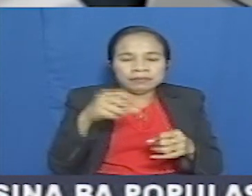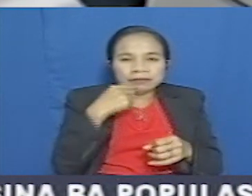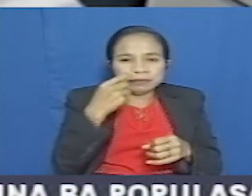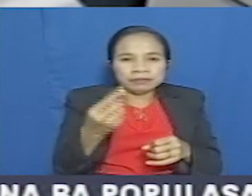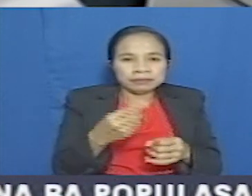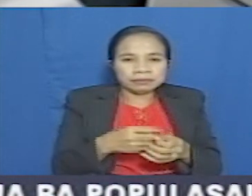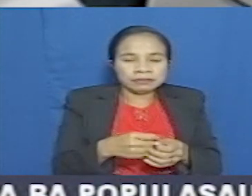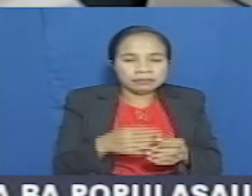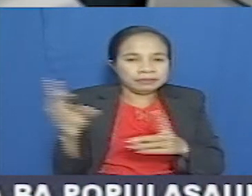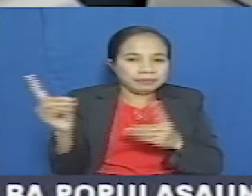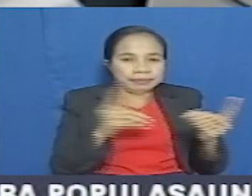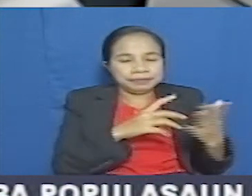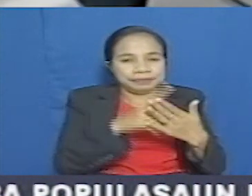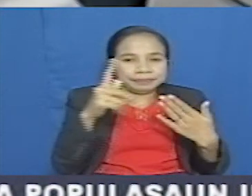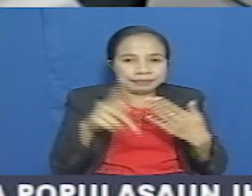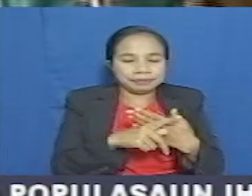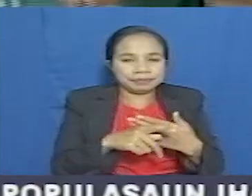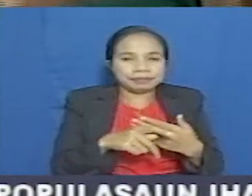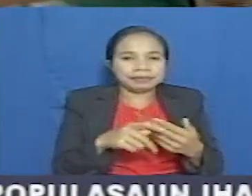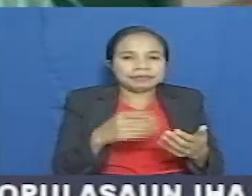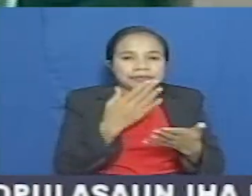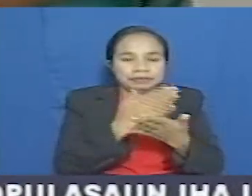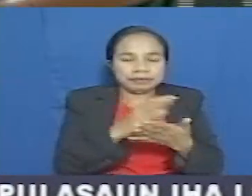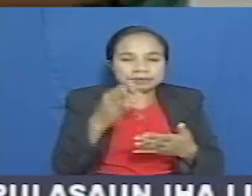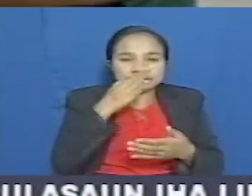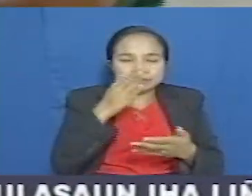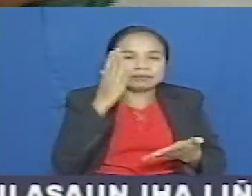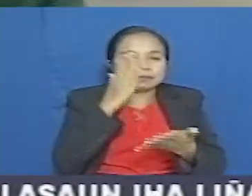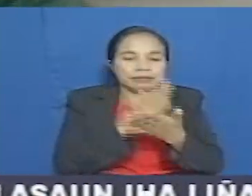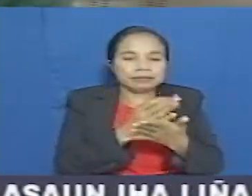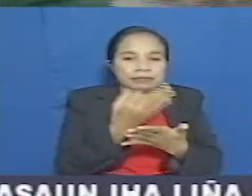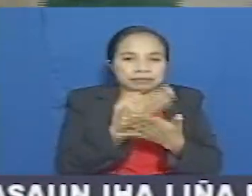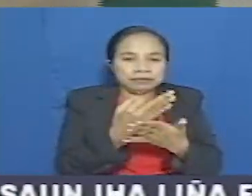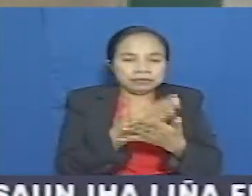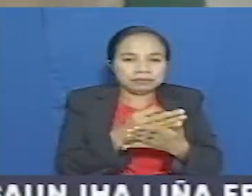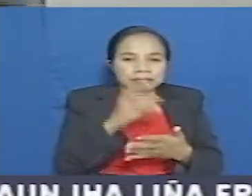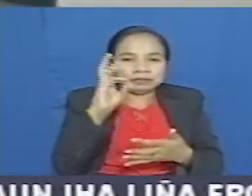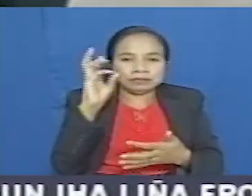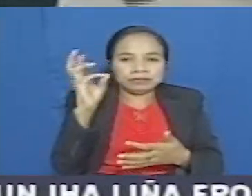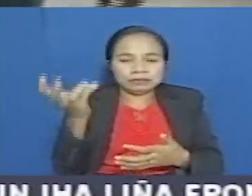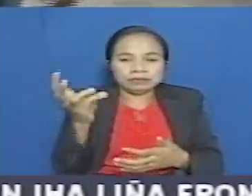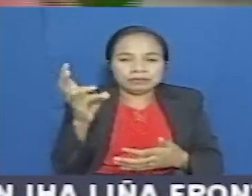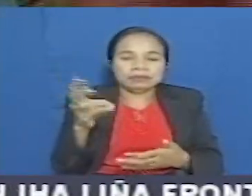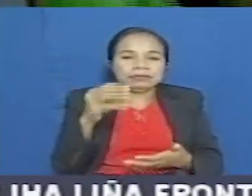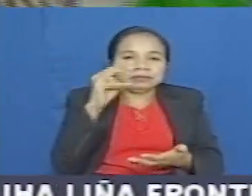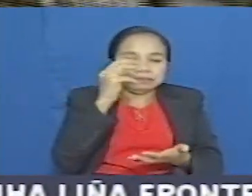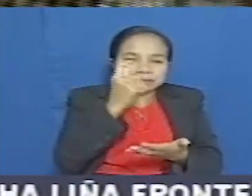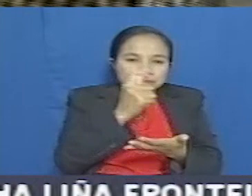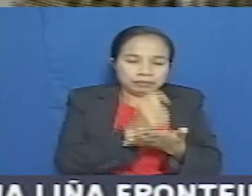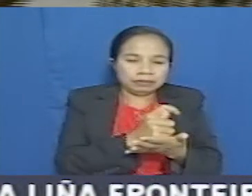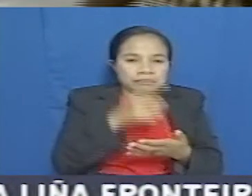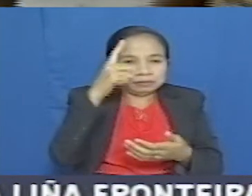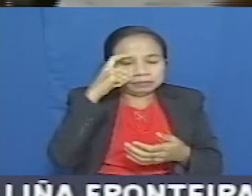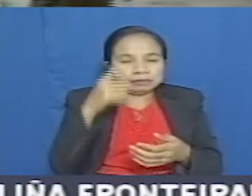relata. Implementação programa cesta básica consegue travar o san estado Rio Nenu Luresin, também identifica e